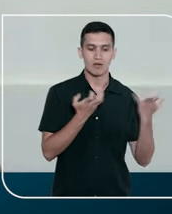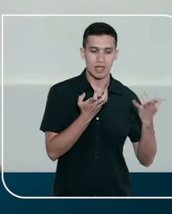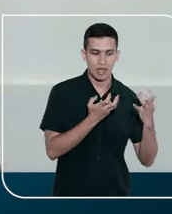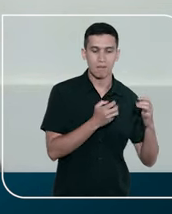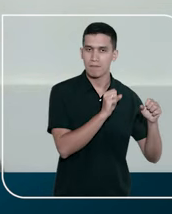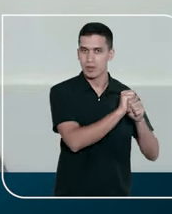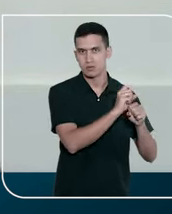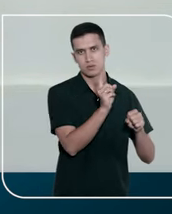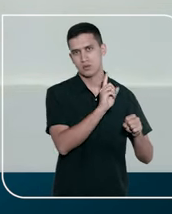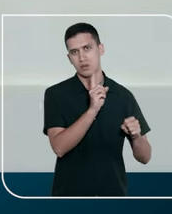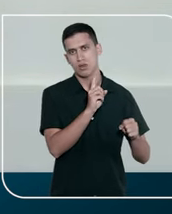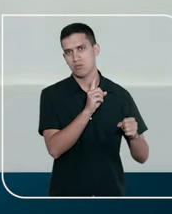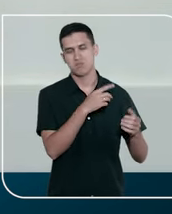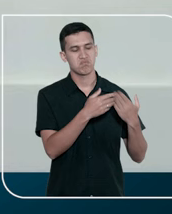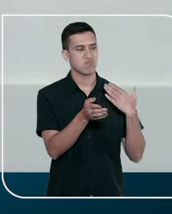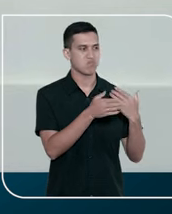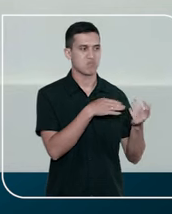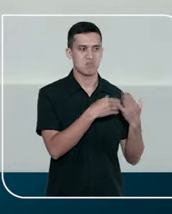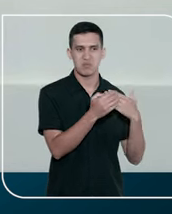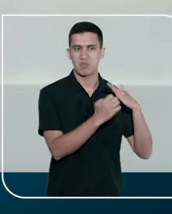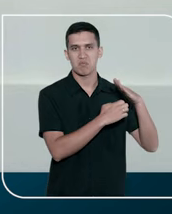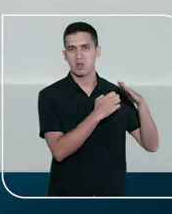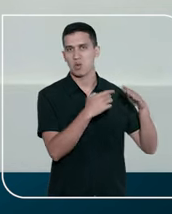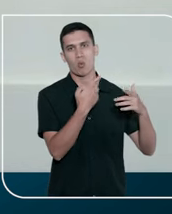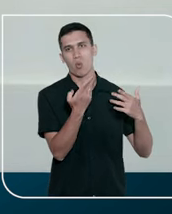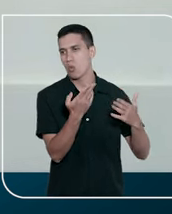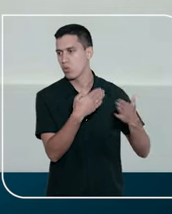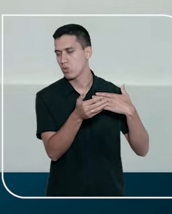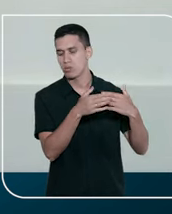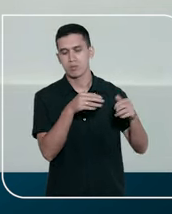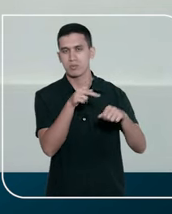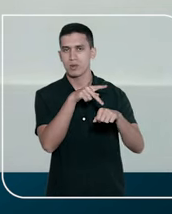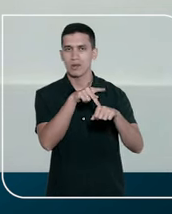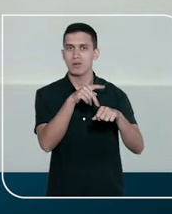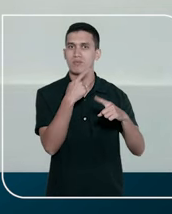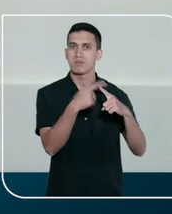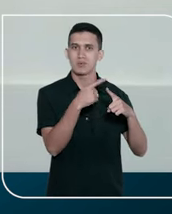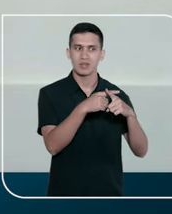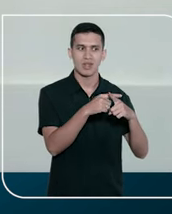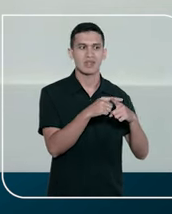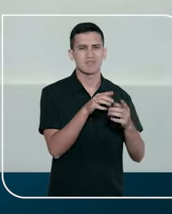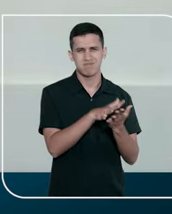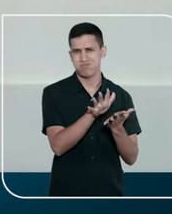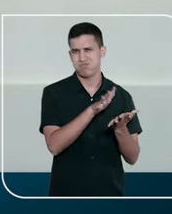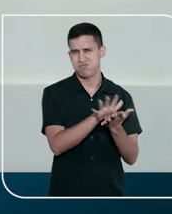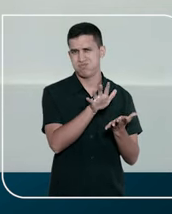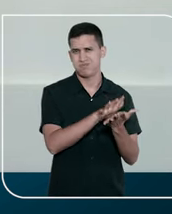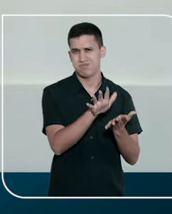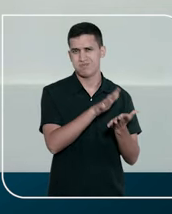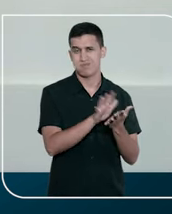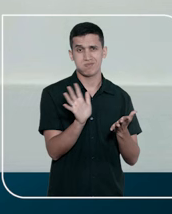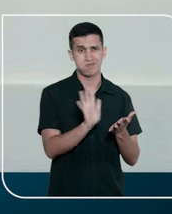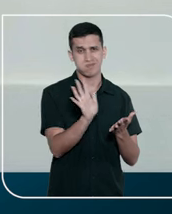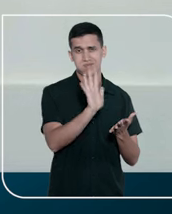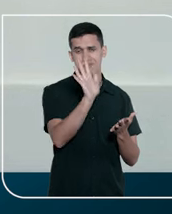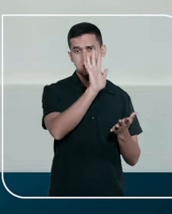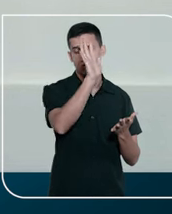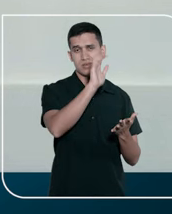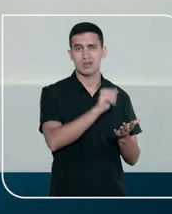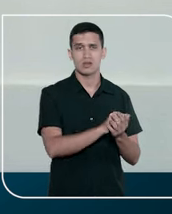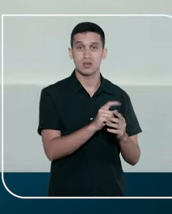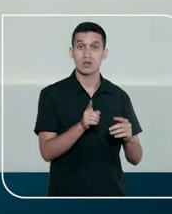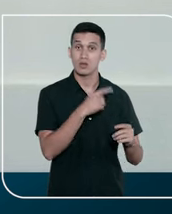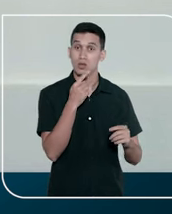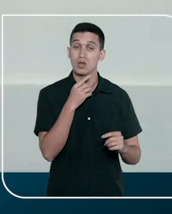qual seja, independente de qual país, porque os custos são muito mais altos. Nós orientamos que os passageiros